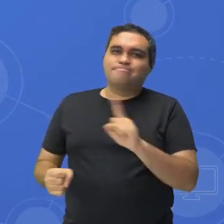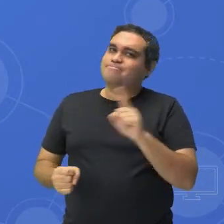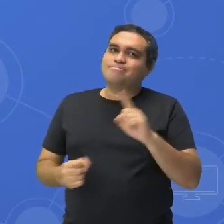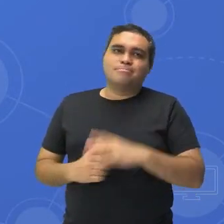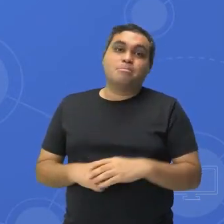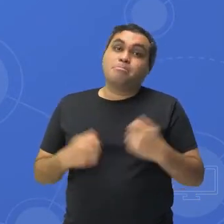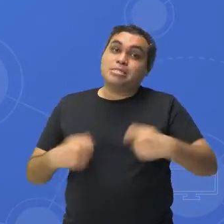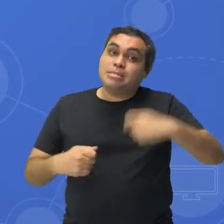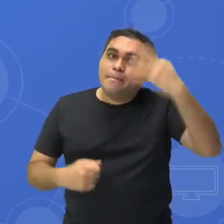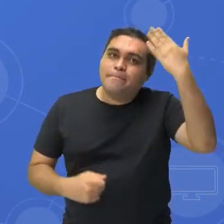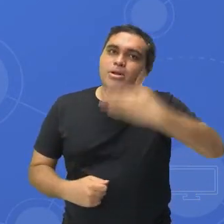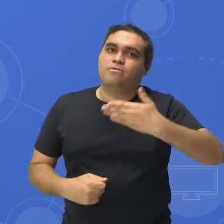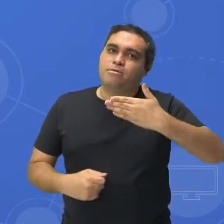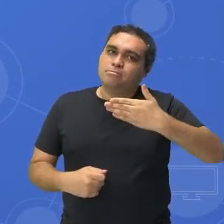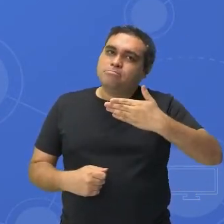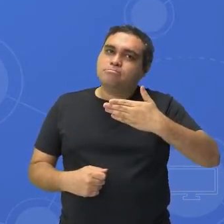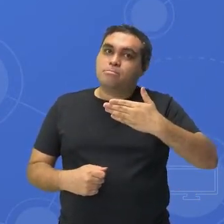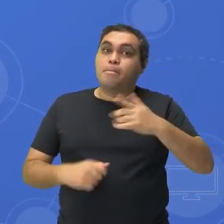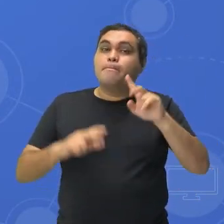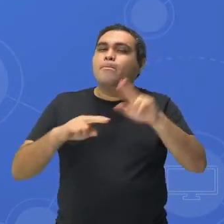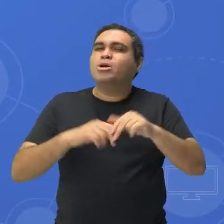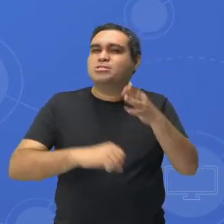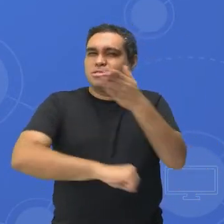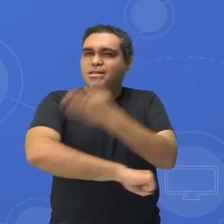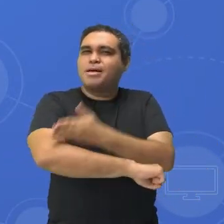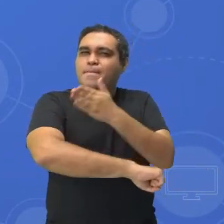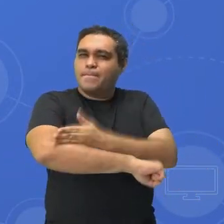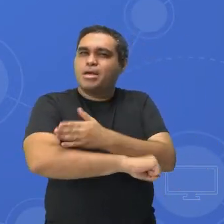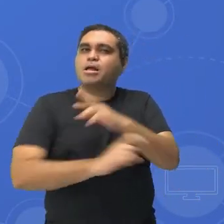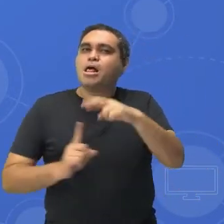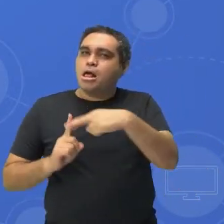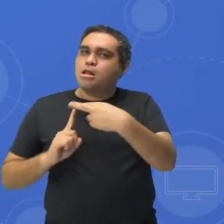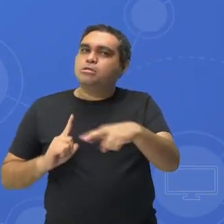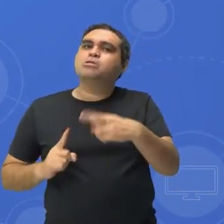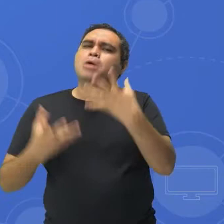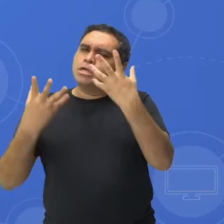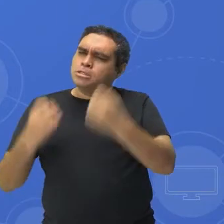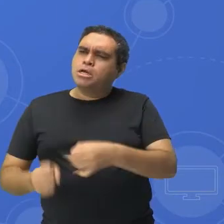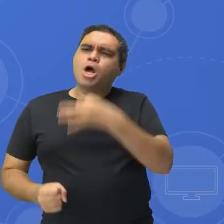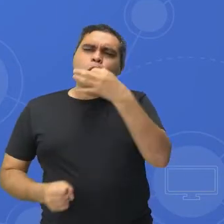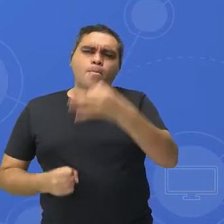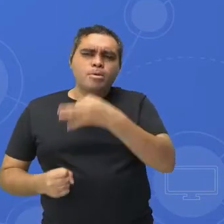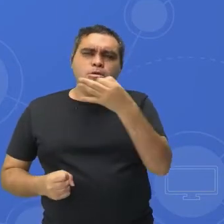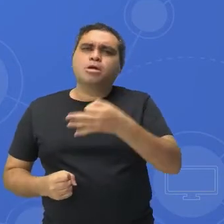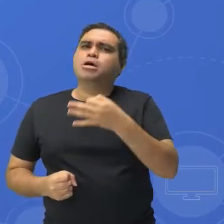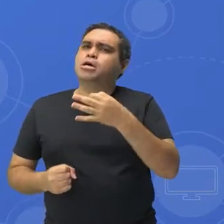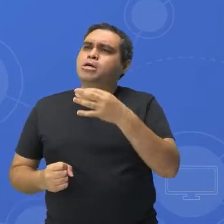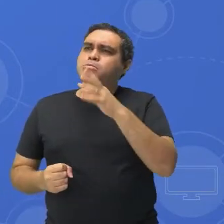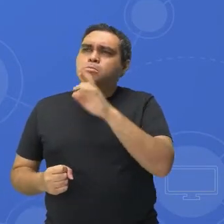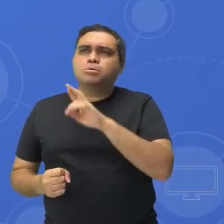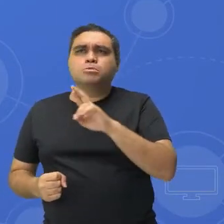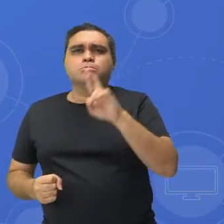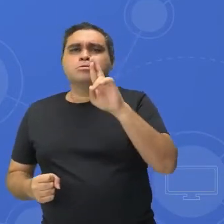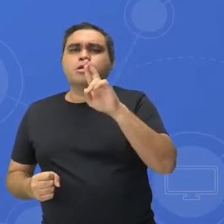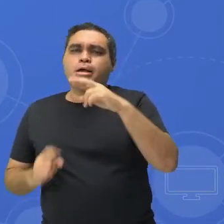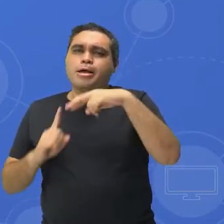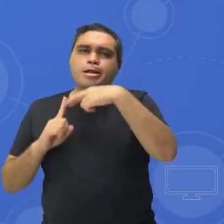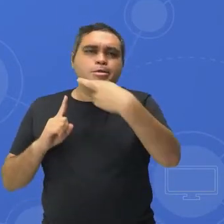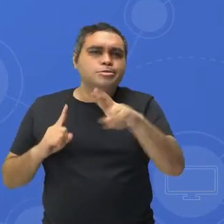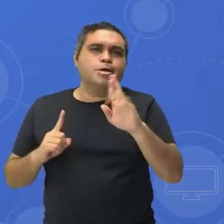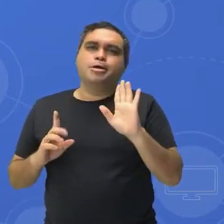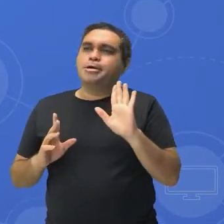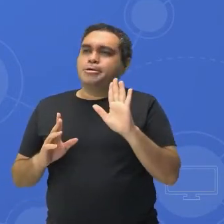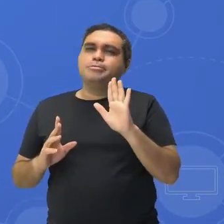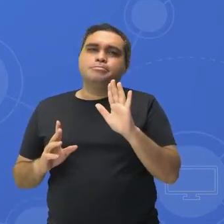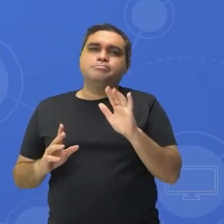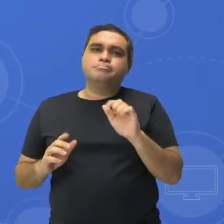Média, era essa visão, né? Uma visão mais religiosa, mais pautada, né, nas explicações que